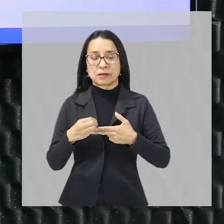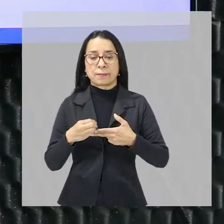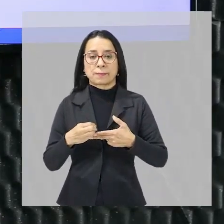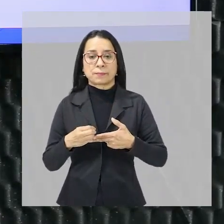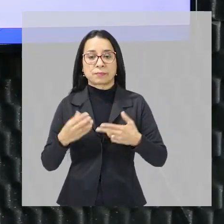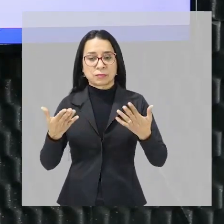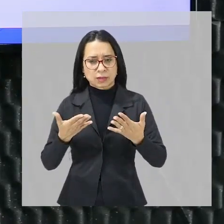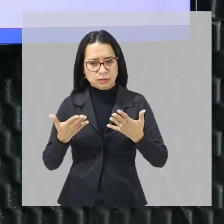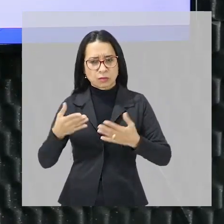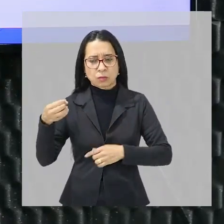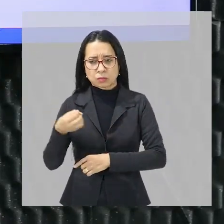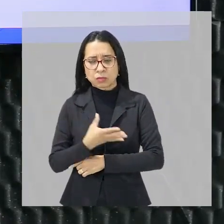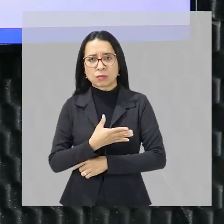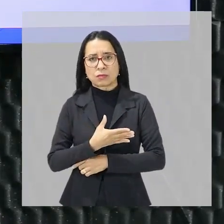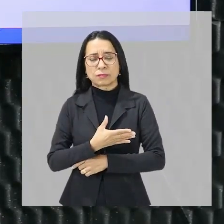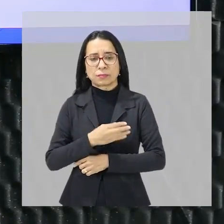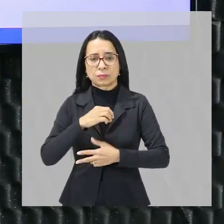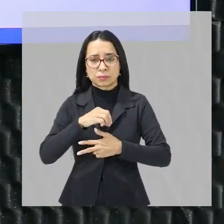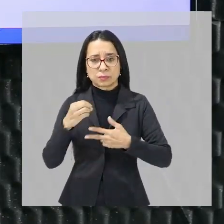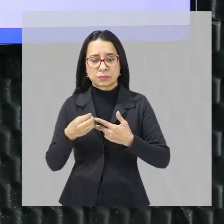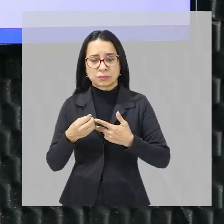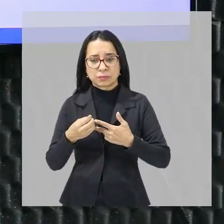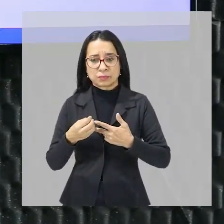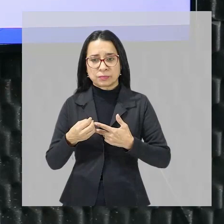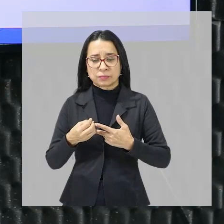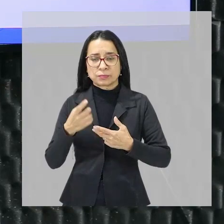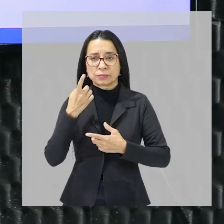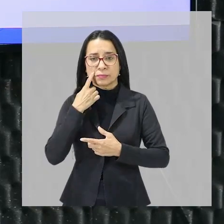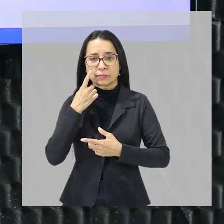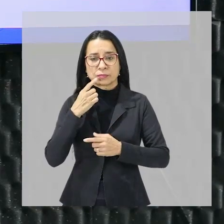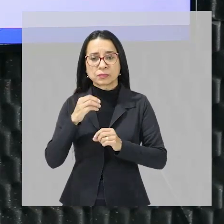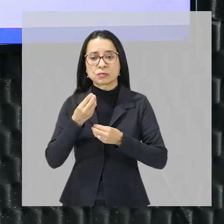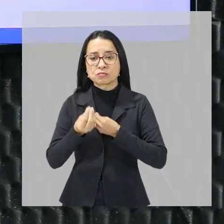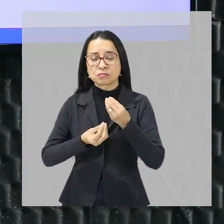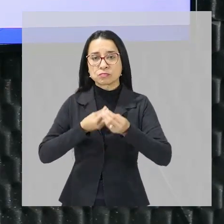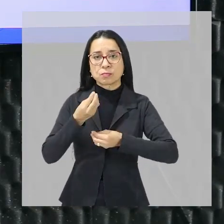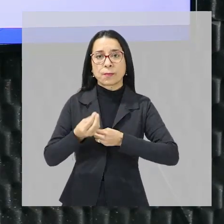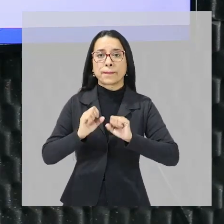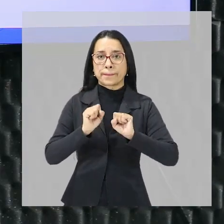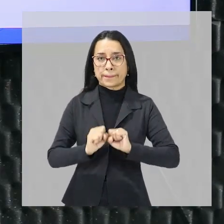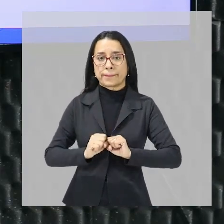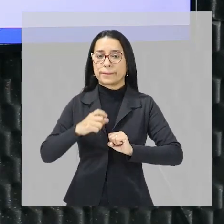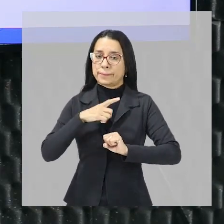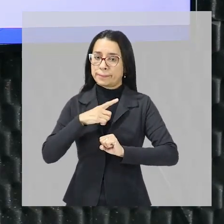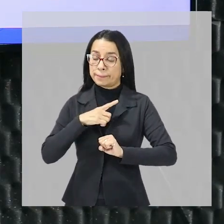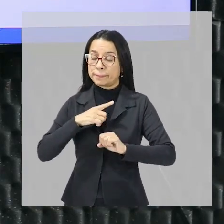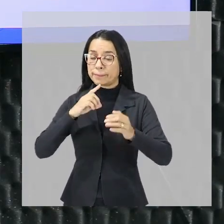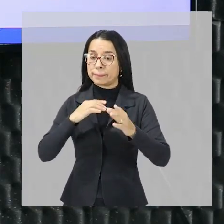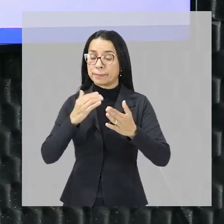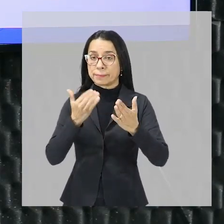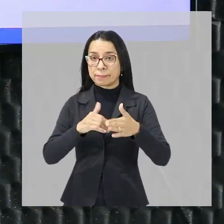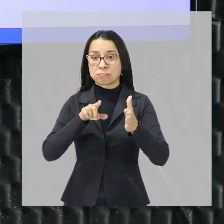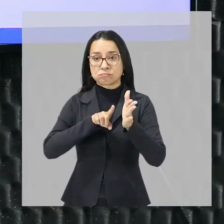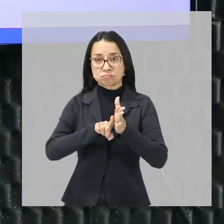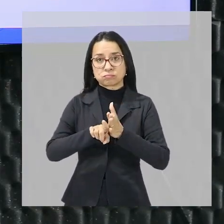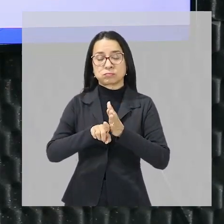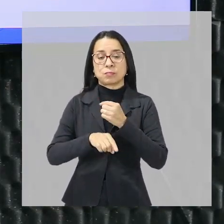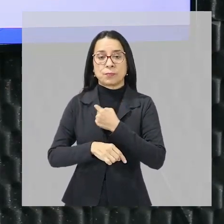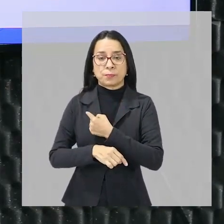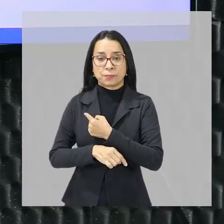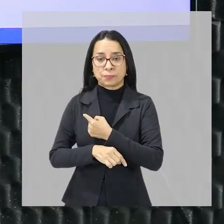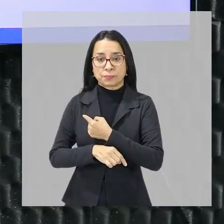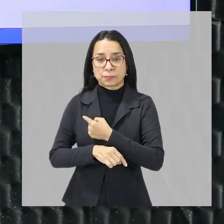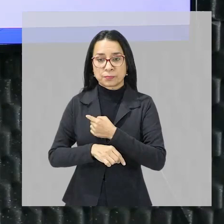caiu recentemente no Enem. Então se liga aí para você ver como é que pode cair questão sobre esse tema na prova.